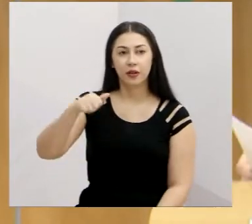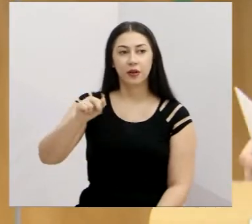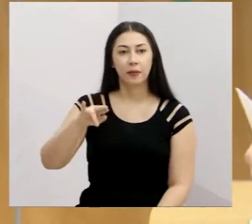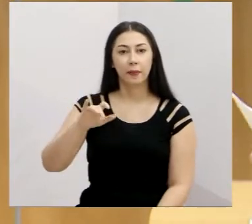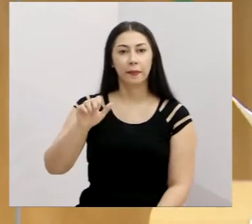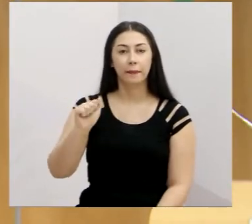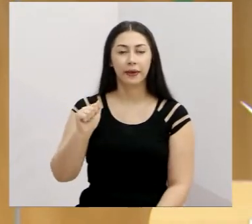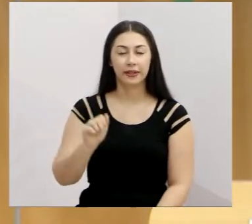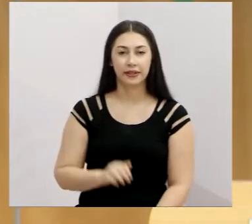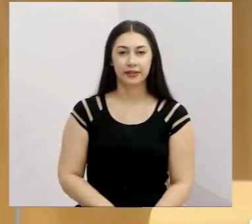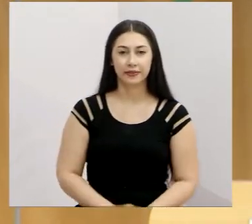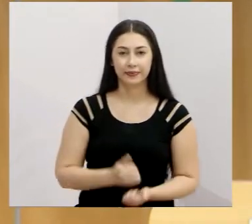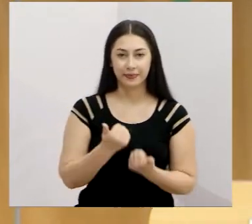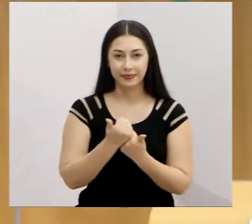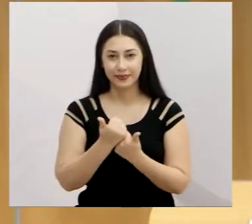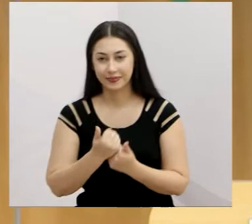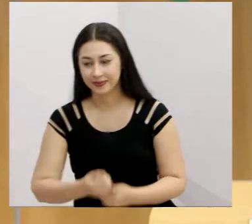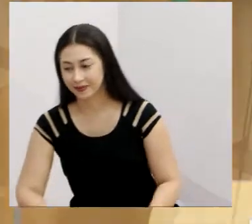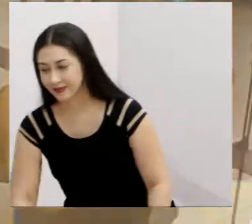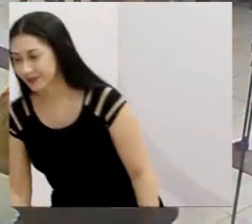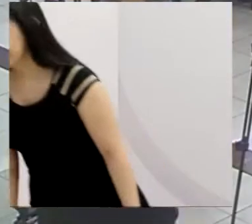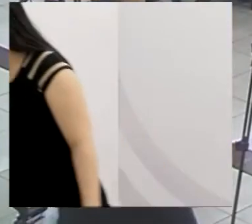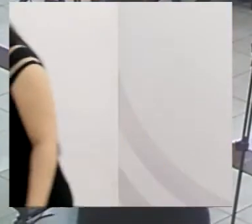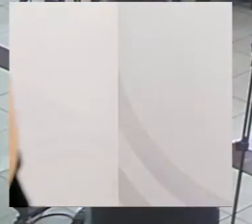Amélia para suas considerações